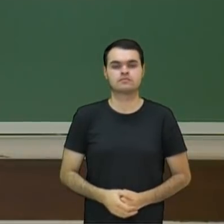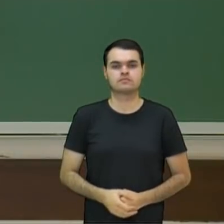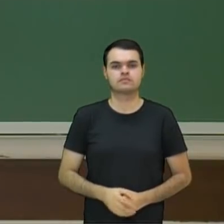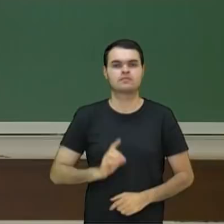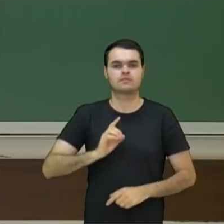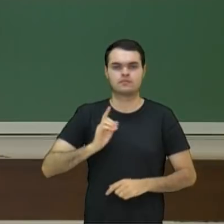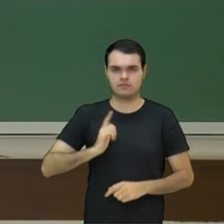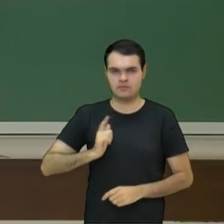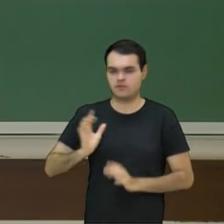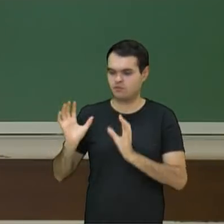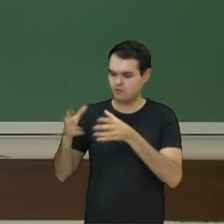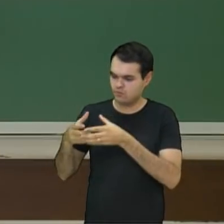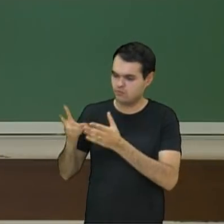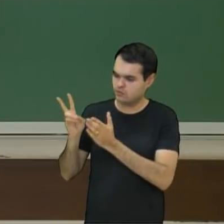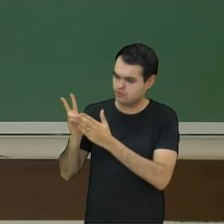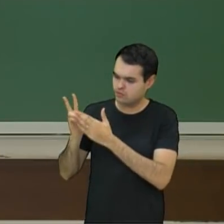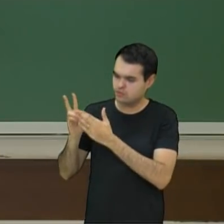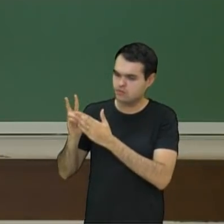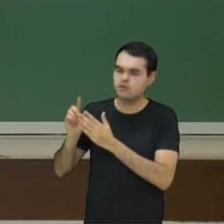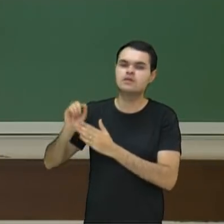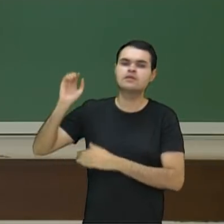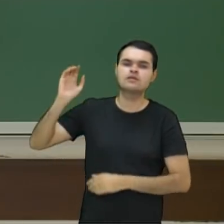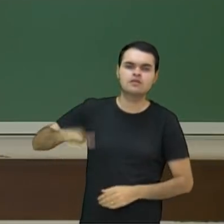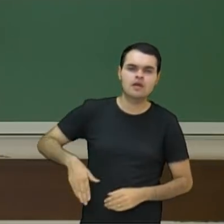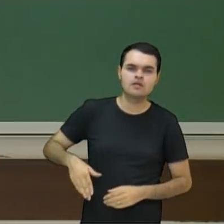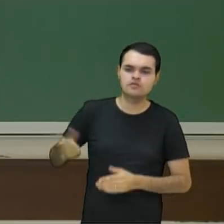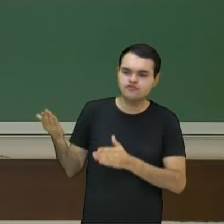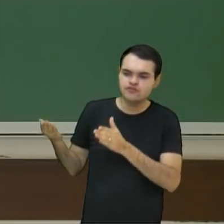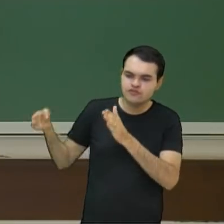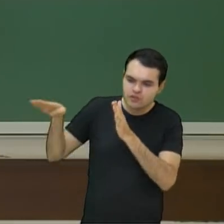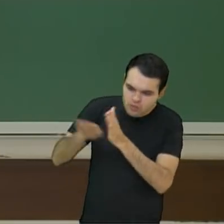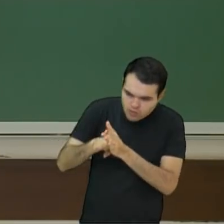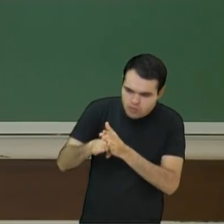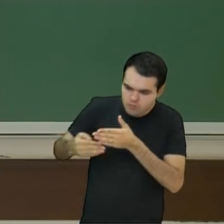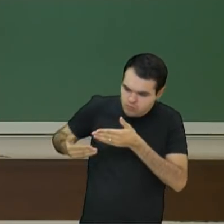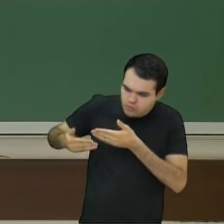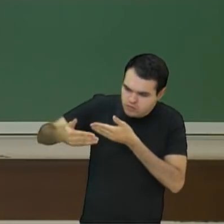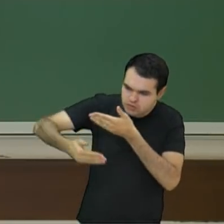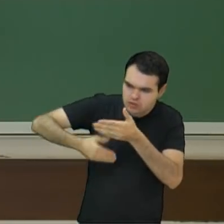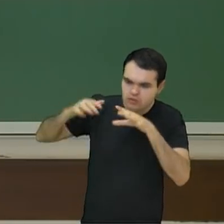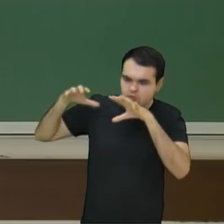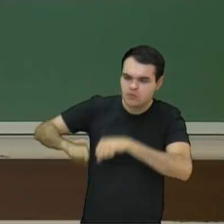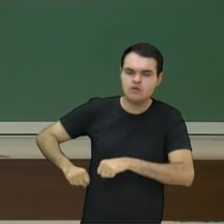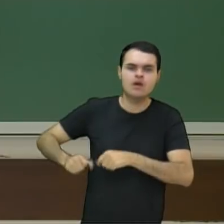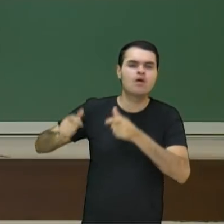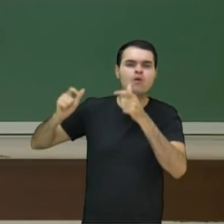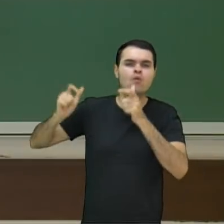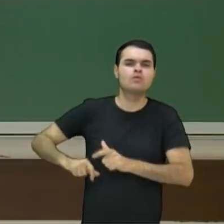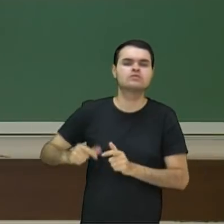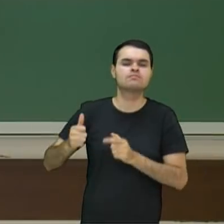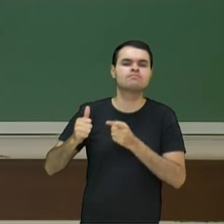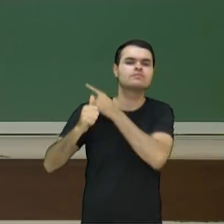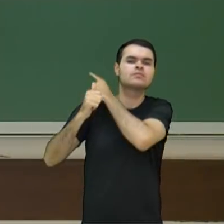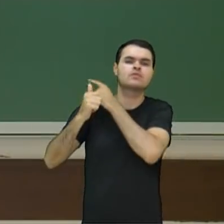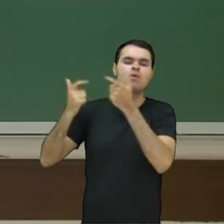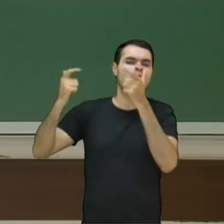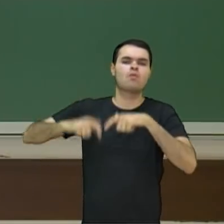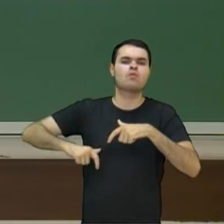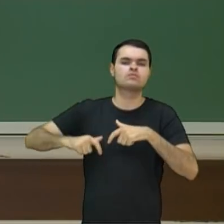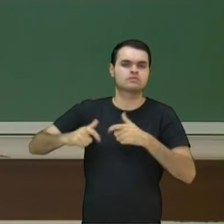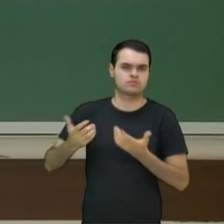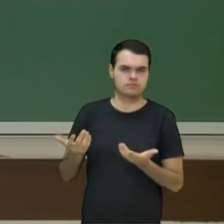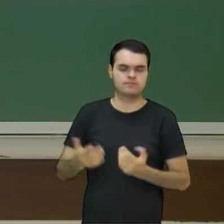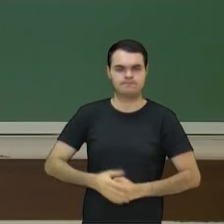os grupos indígenas, mas quem chegou? Como se deu esse processo de ocupação? Onde foi primeiro? O que surgiu